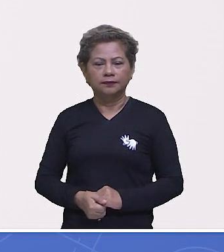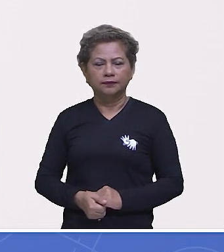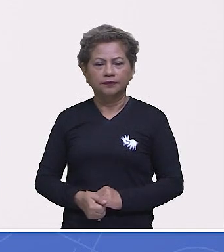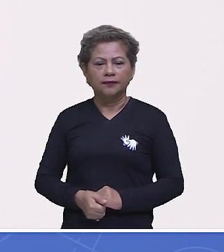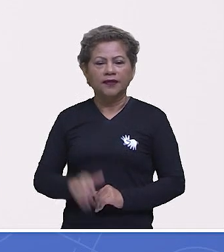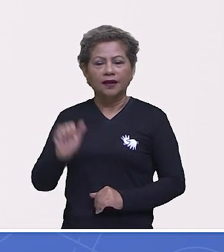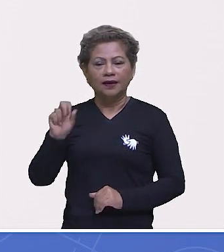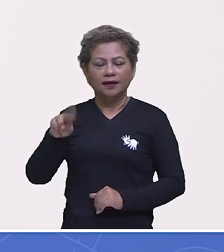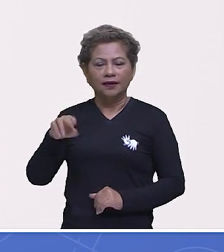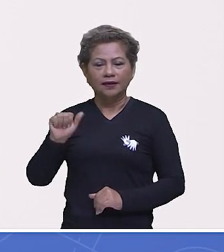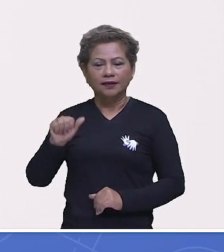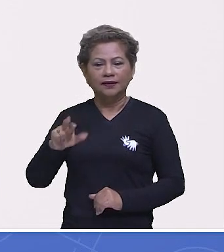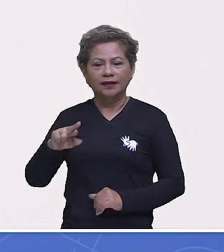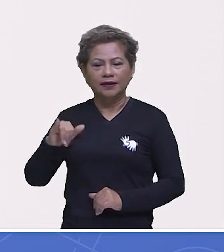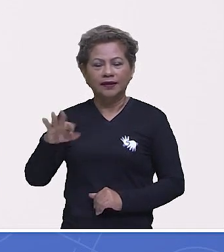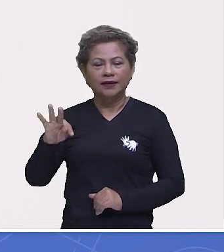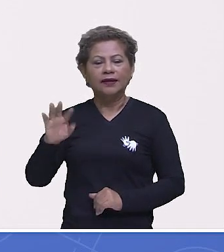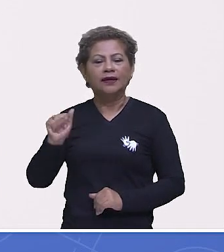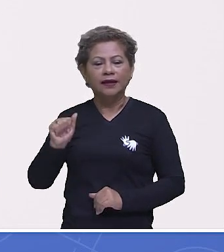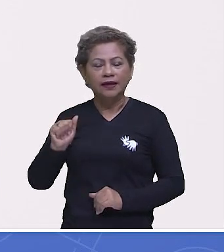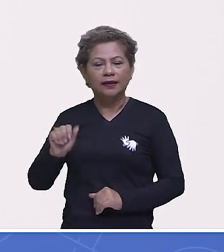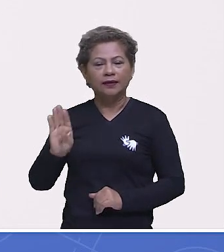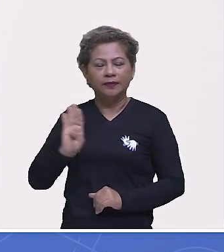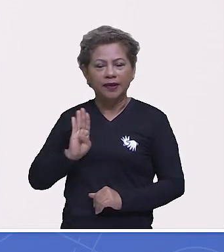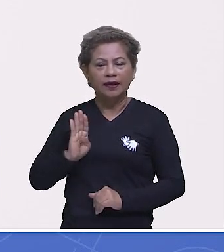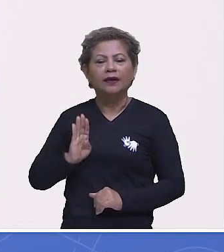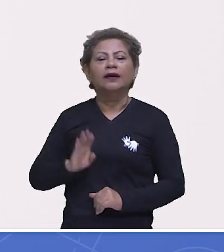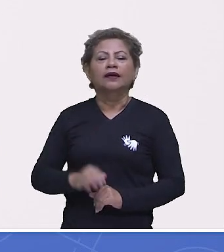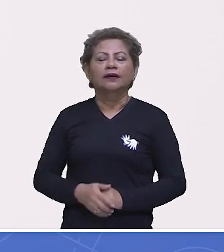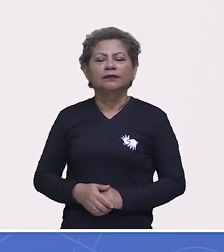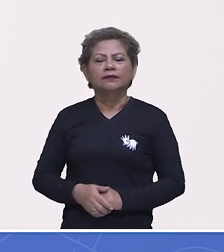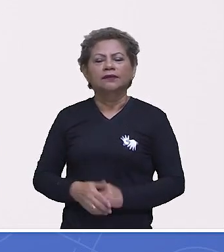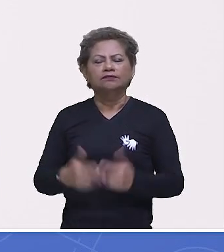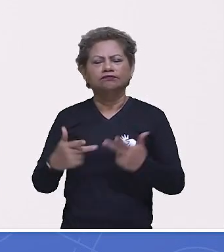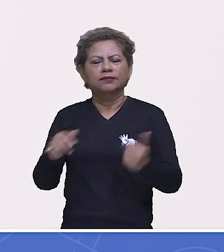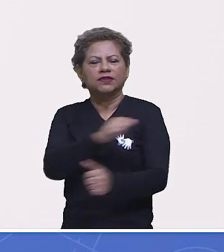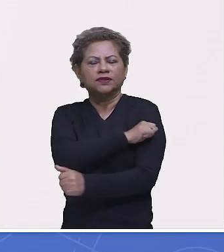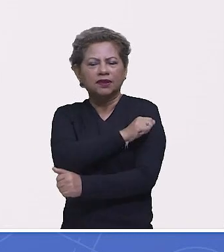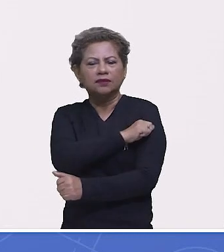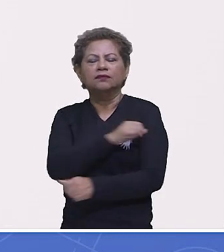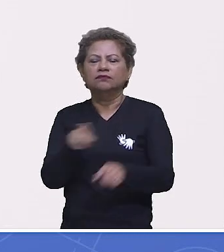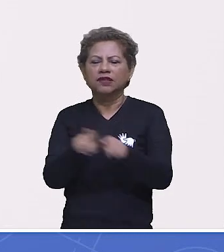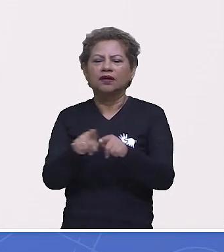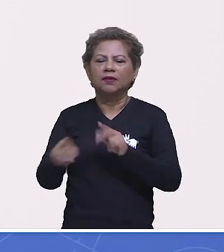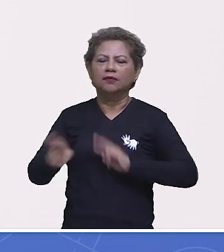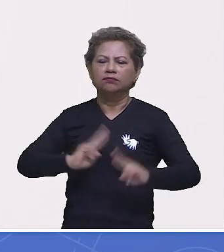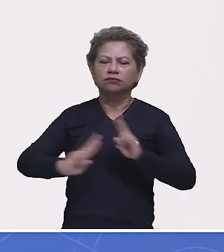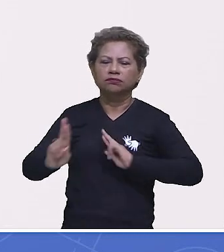Ana Rita, letra B. Rodrigo, letra B. Gabriel, letra B também.